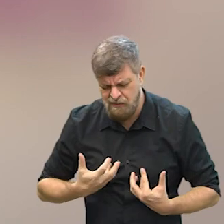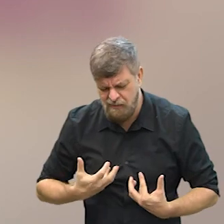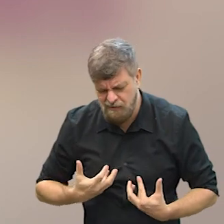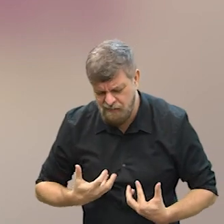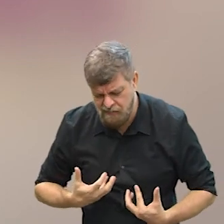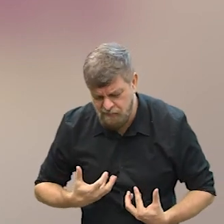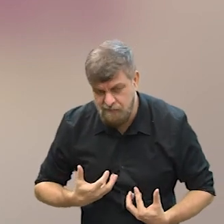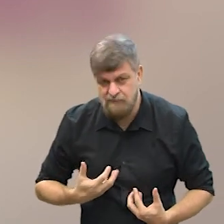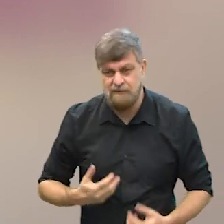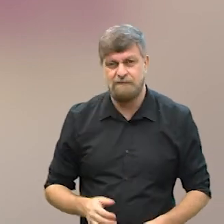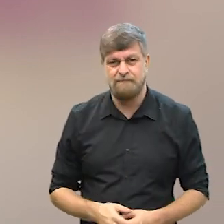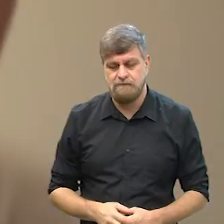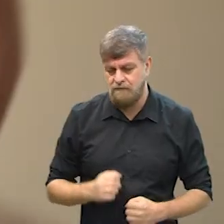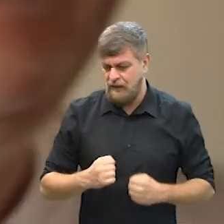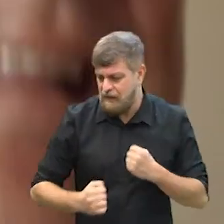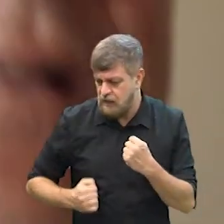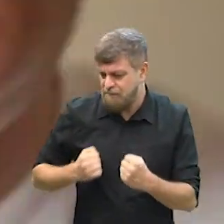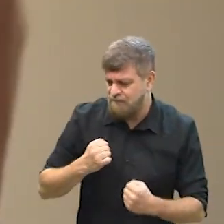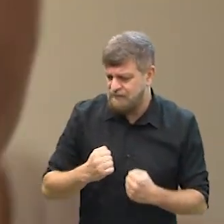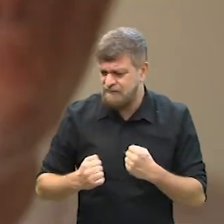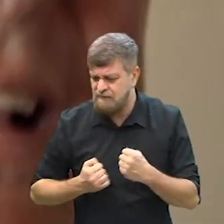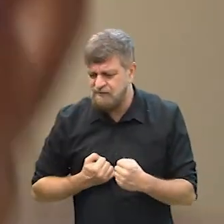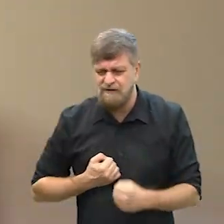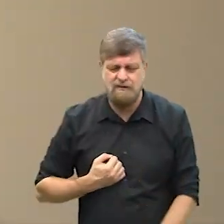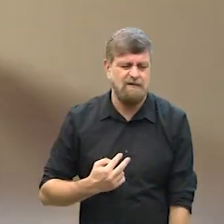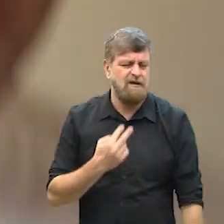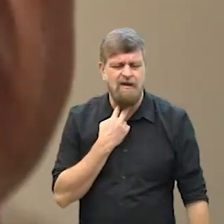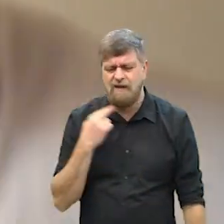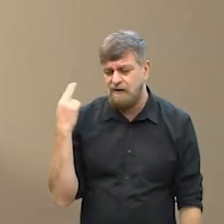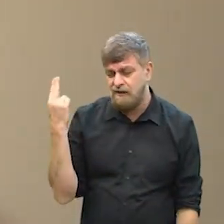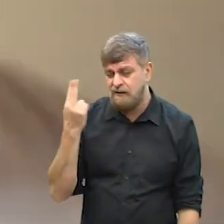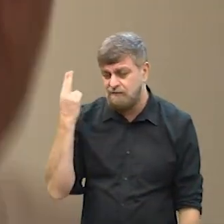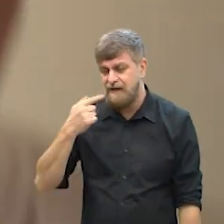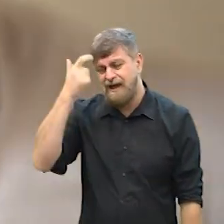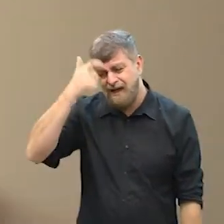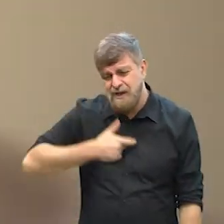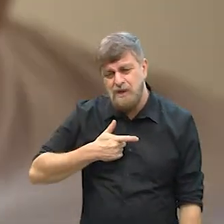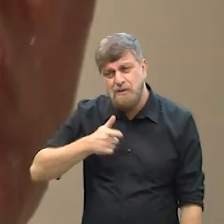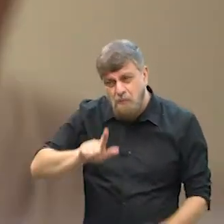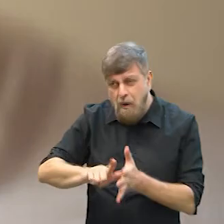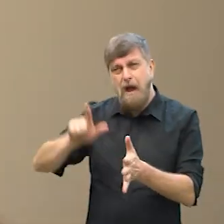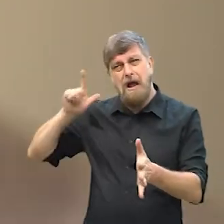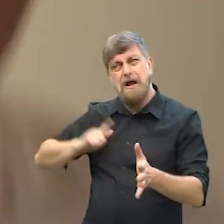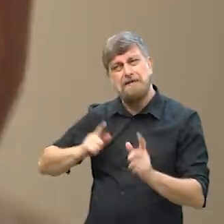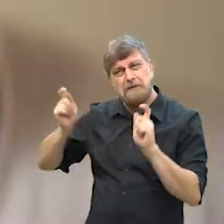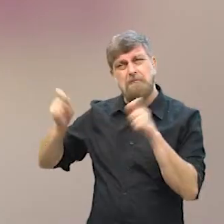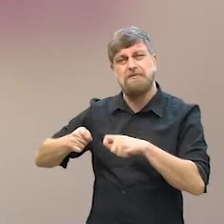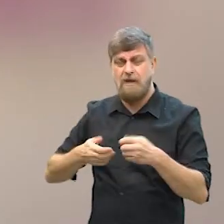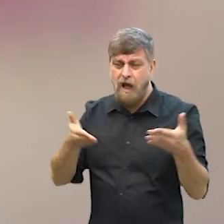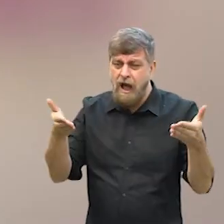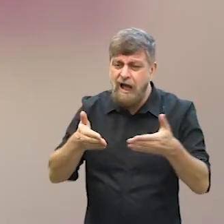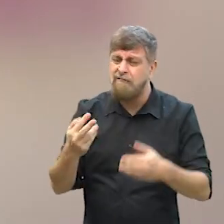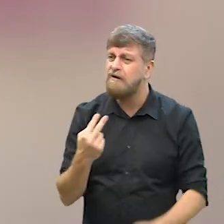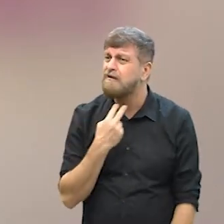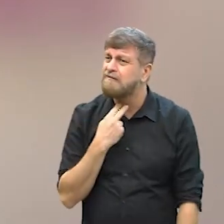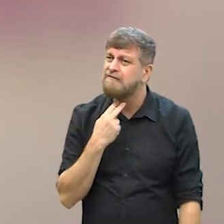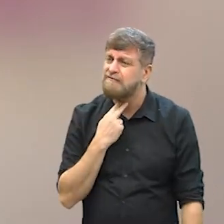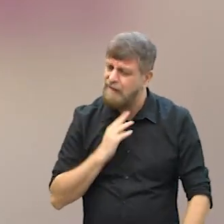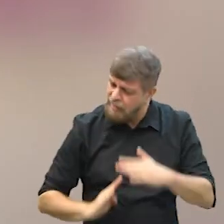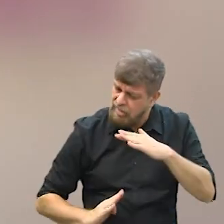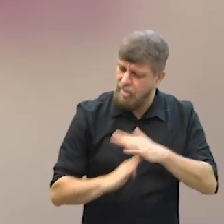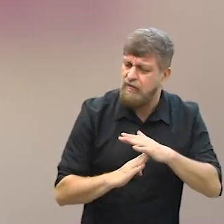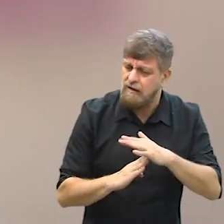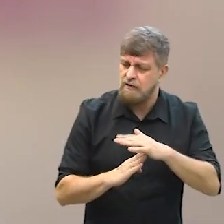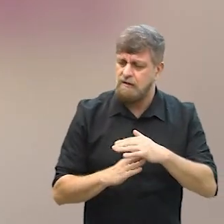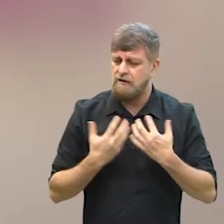essa dificuldade de tolerar esforços físicos, que habitualmente no cotidiano você